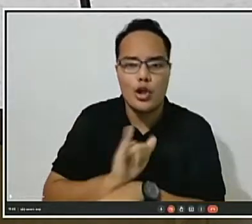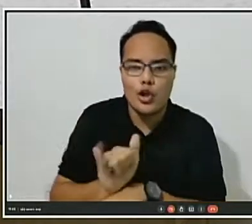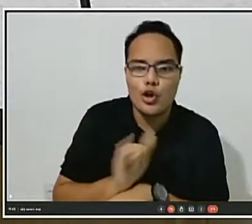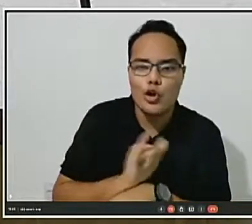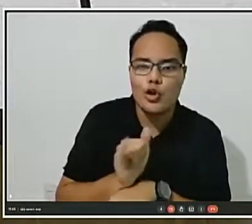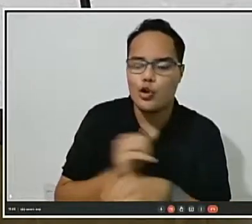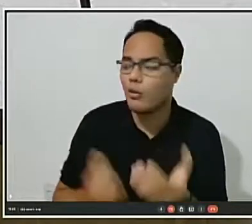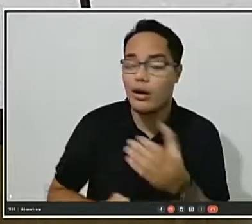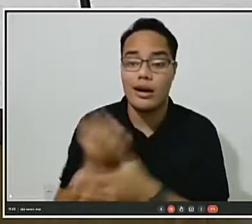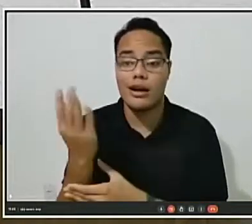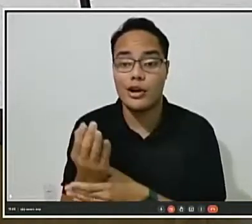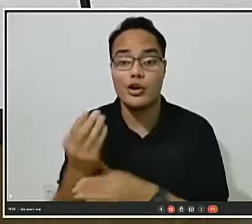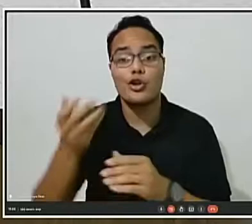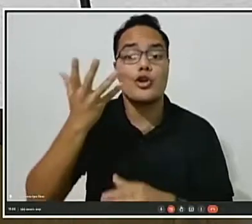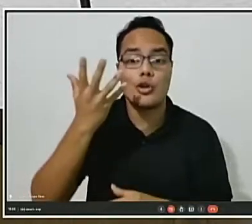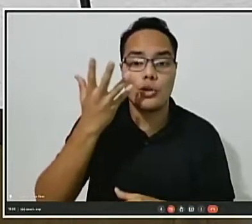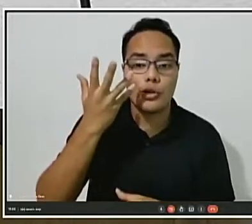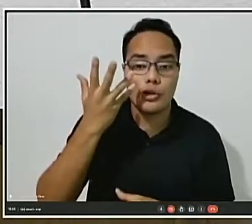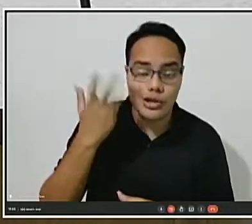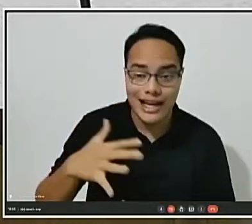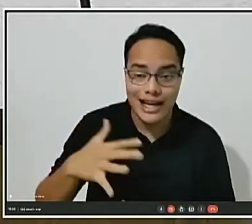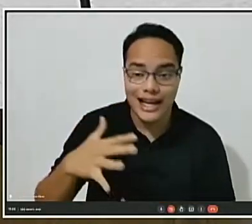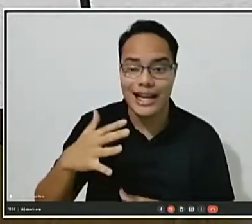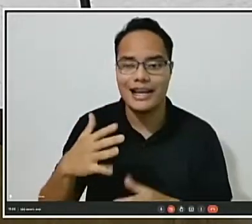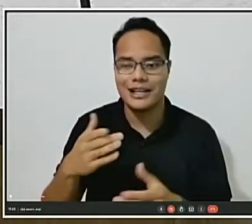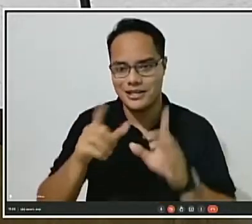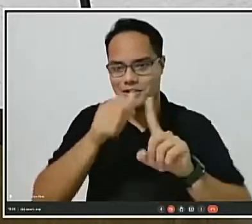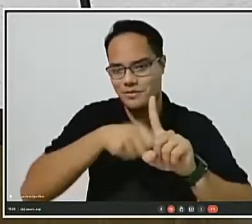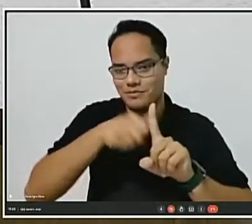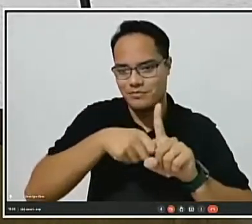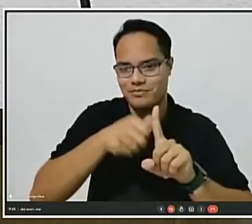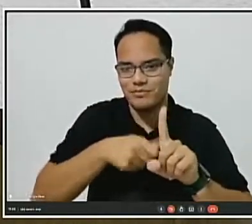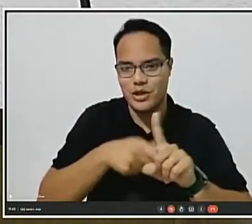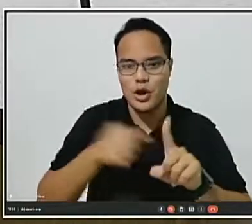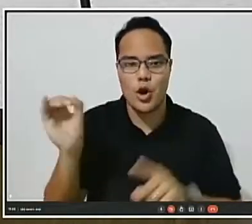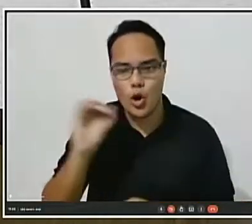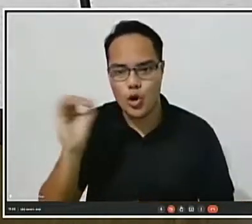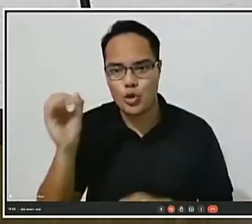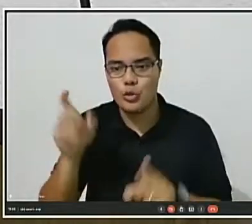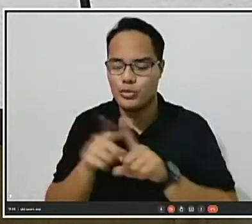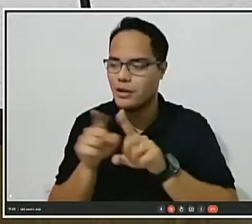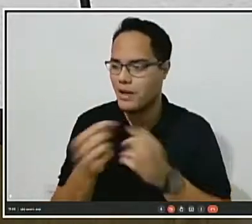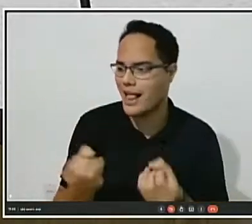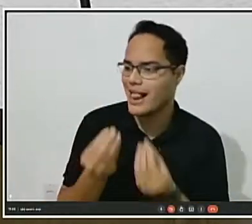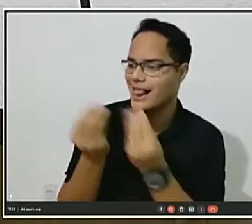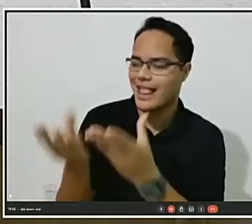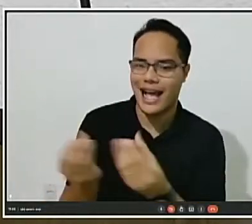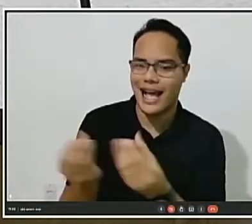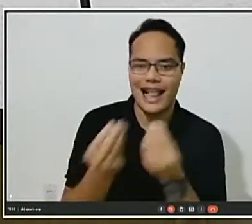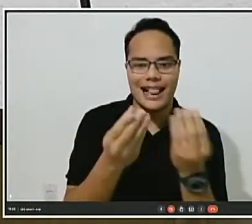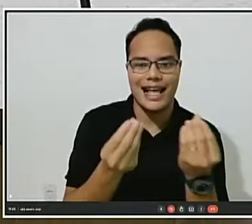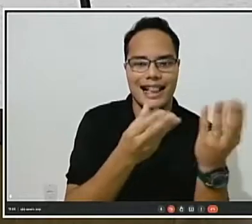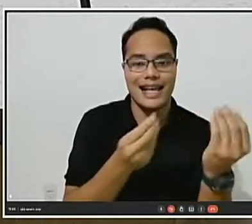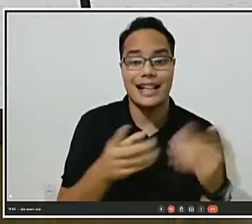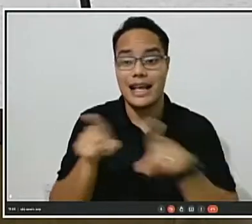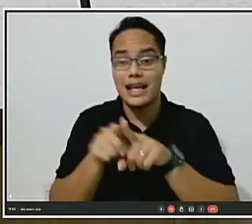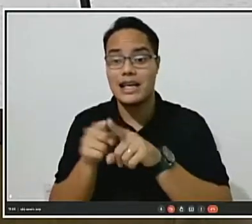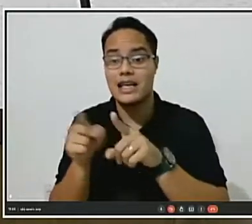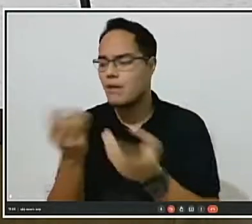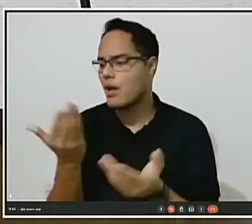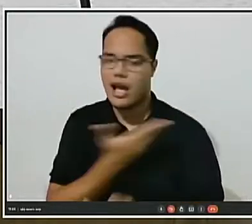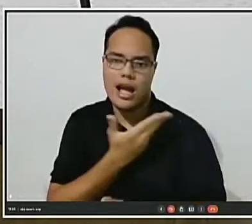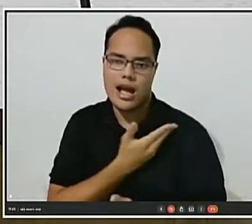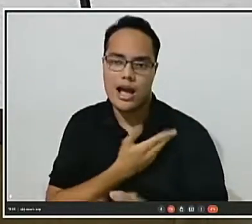da criança. Também no mês de dezembro, recebeu uma doação de brindes e organizou ação entre amigos com o objetivo de agregar recursos financeiros